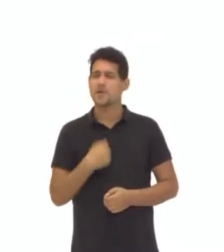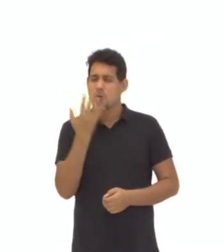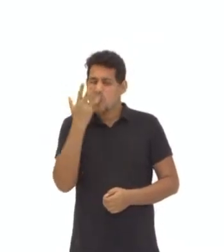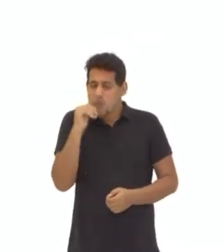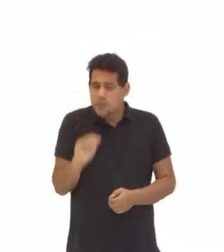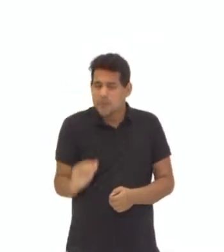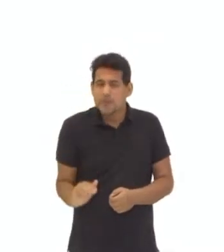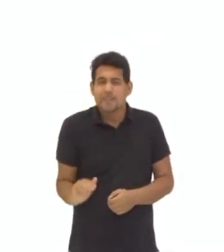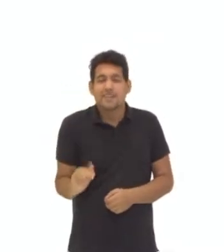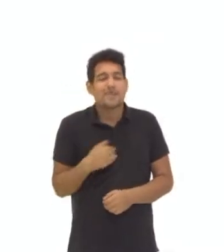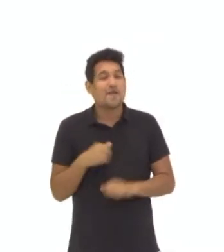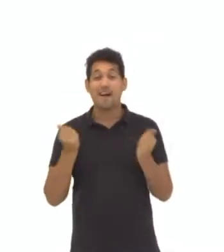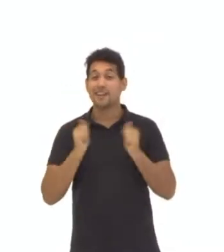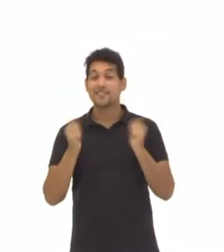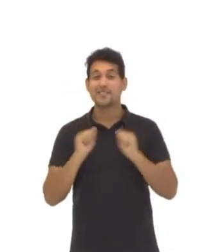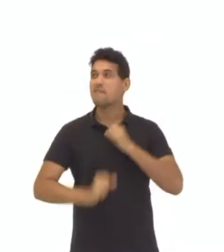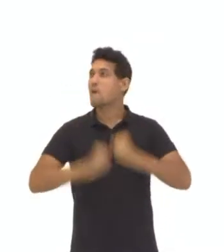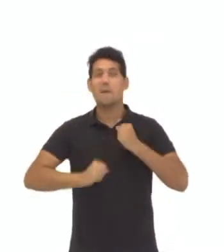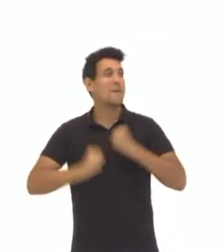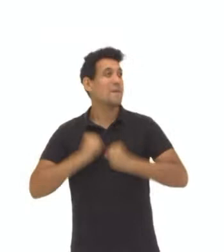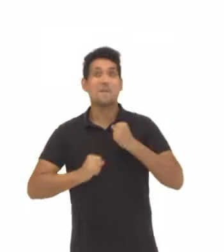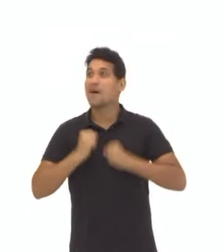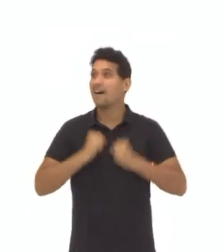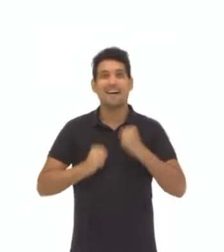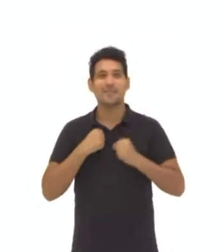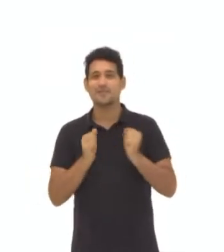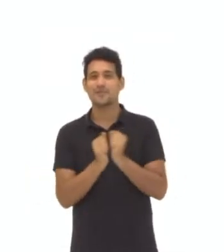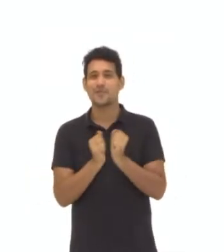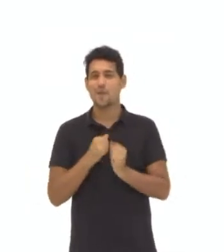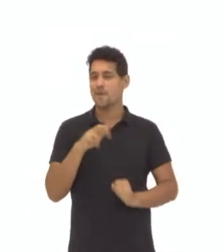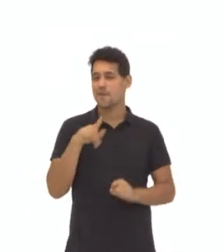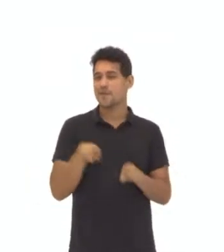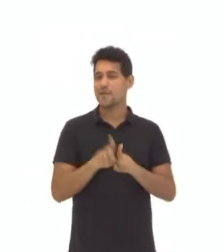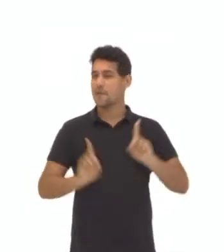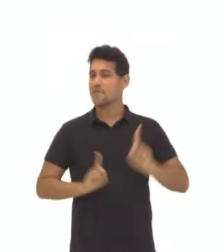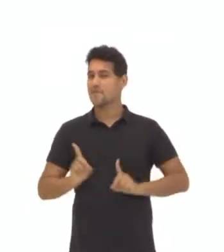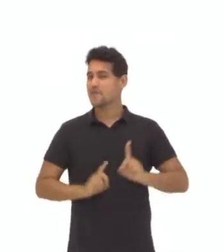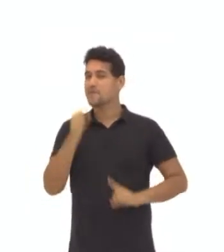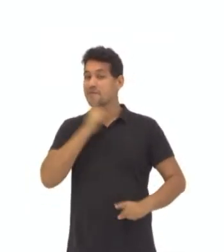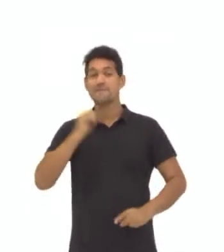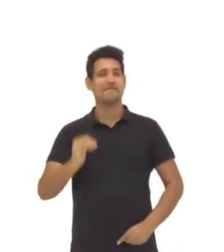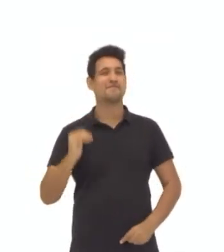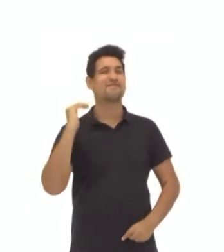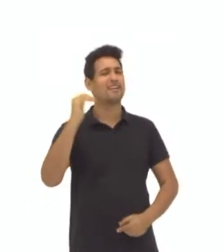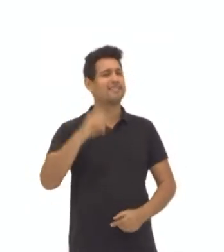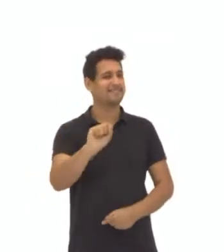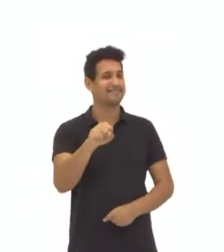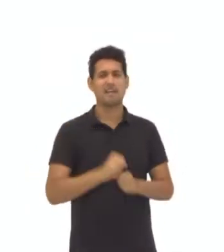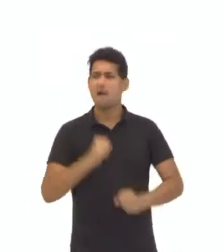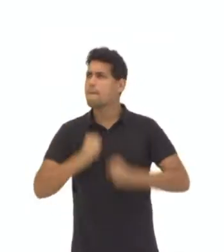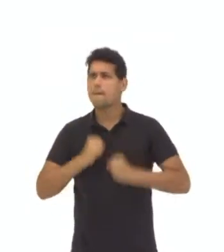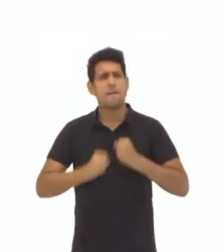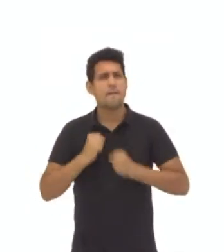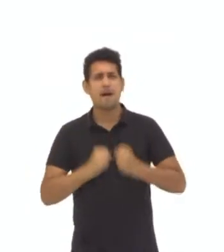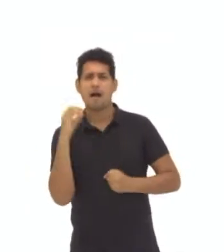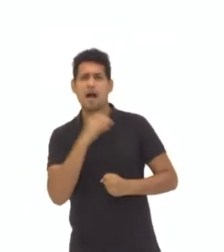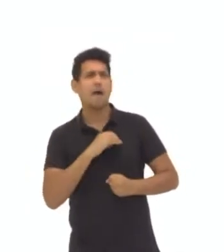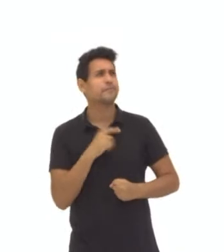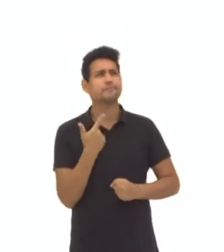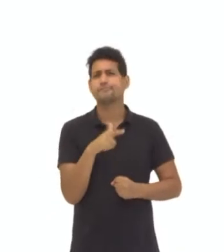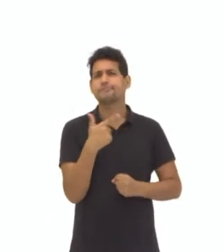contando, se o próprio personagem, né, principal é o narrador, então é um narrador personagem em primeira